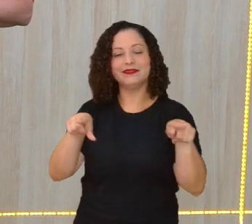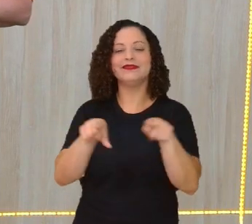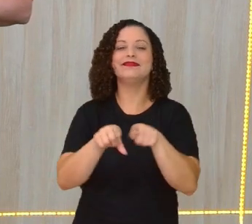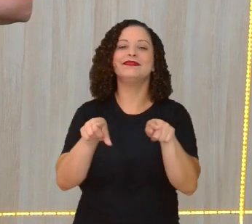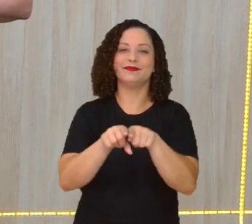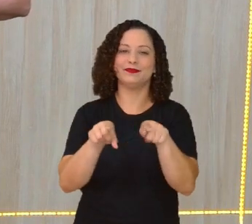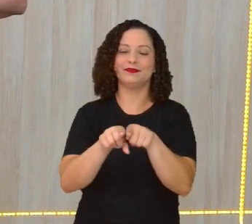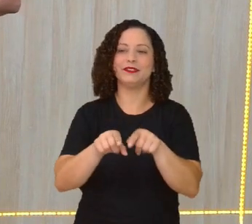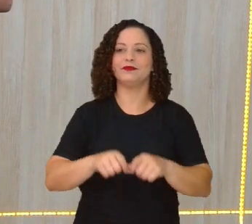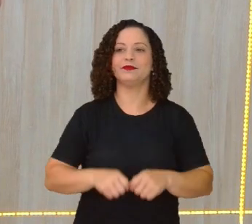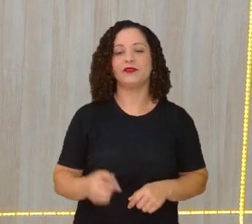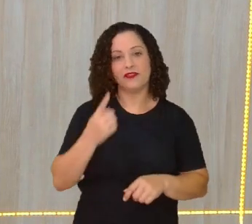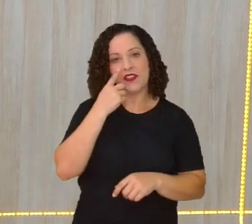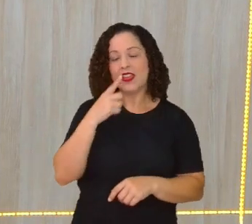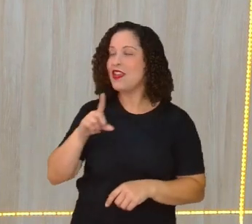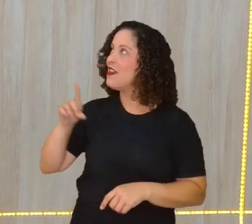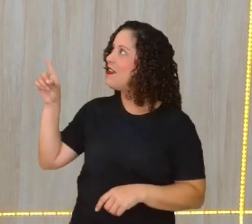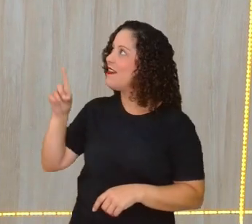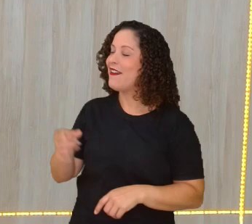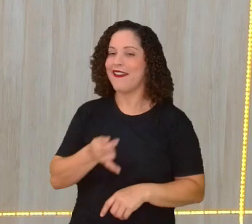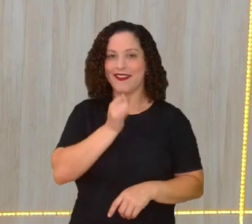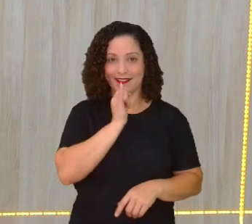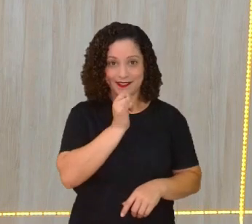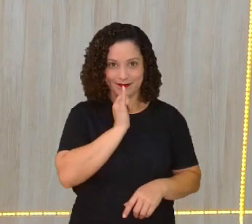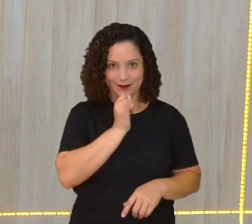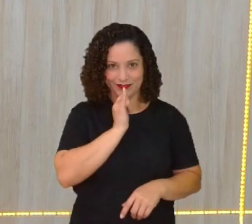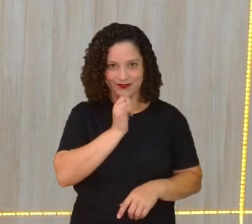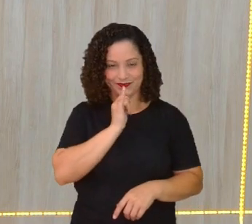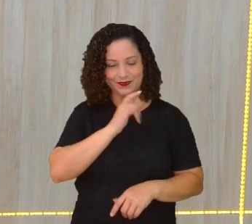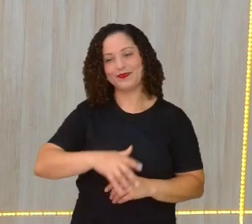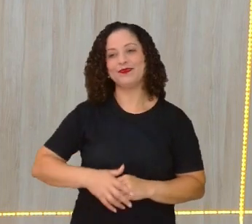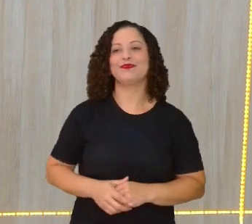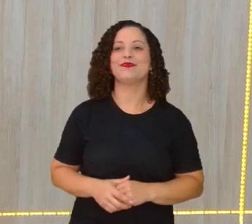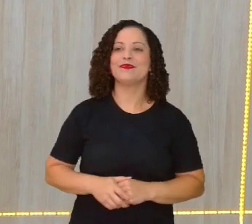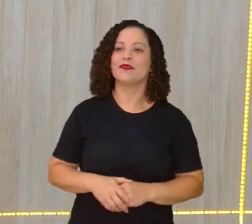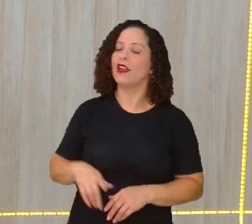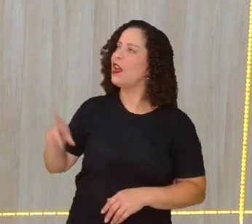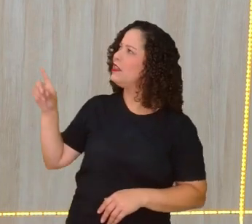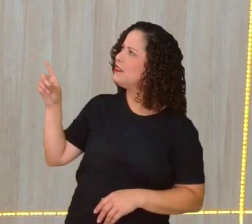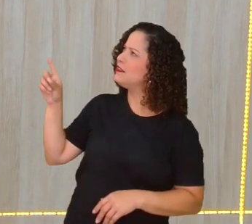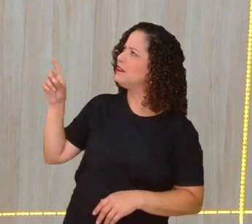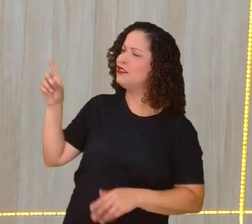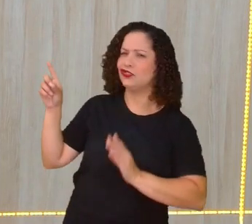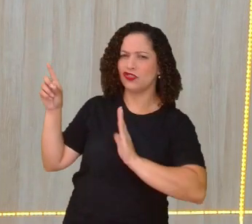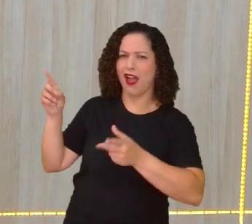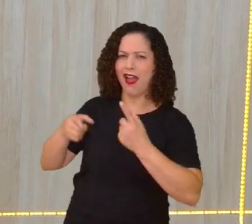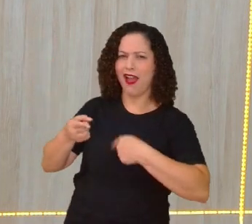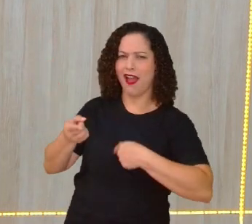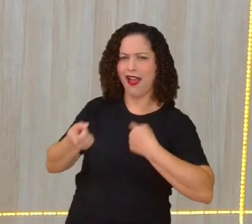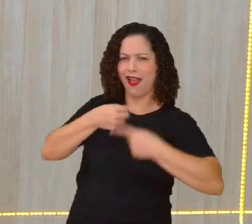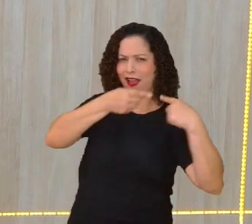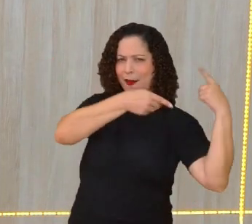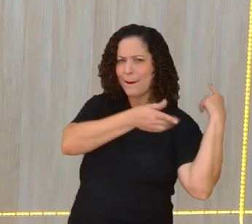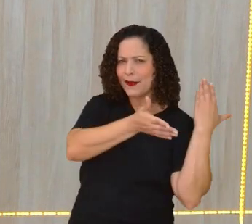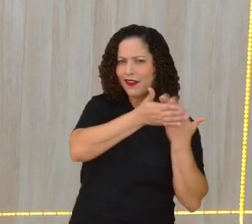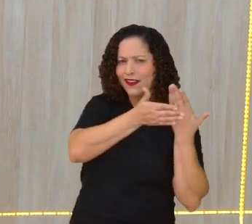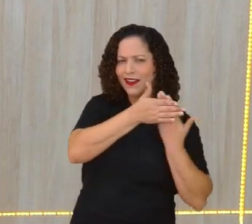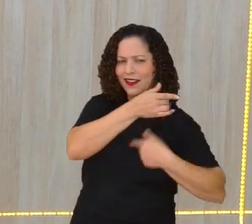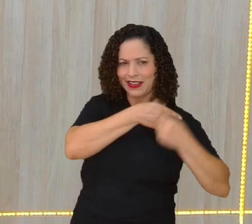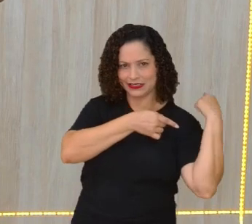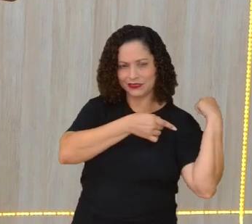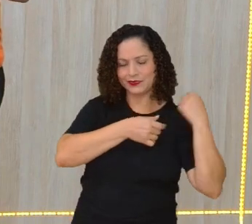vamos observar estes exemplos que eu trouxe para vocês. Eu trouxe esse exemplo na outra aula, não é? E eu trouxe aqui